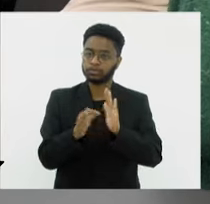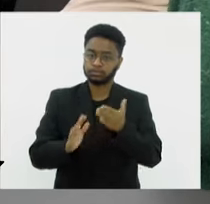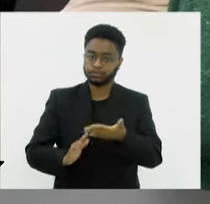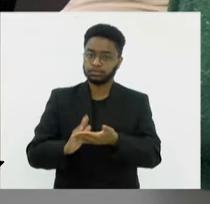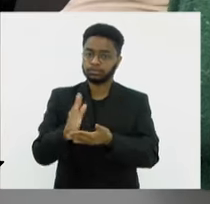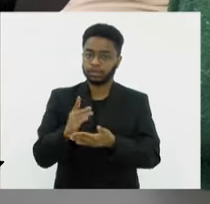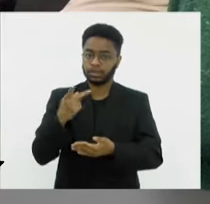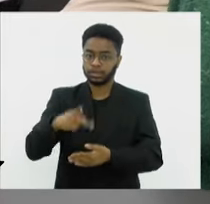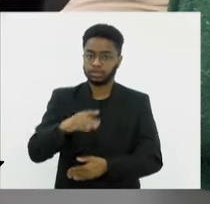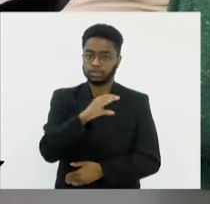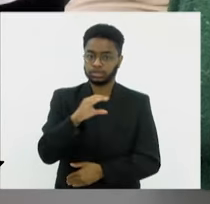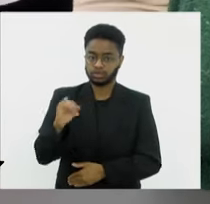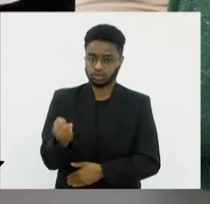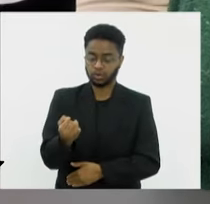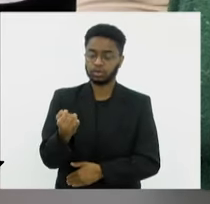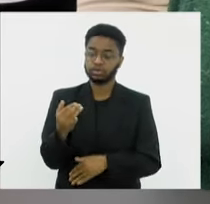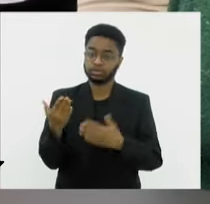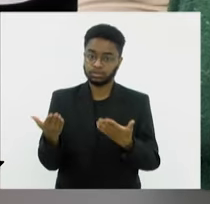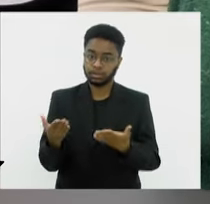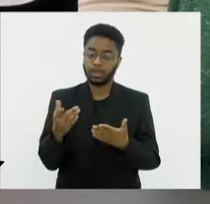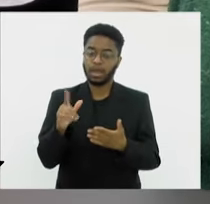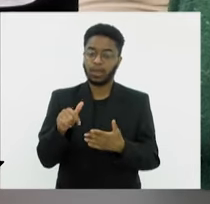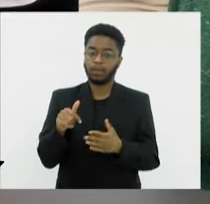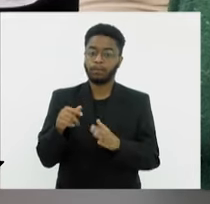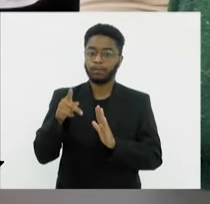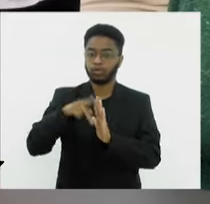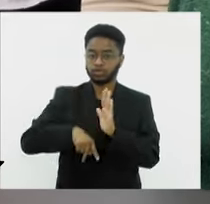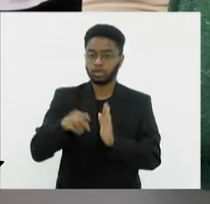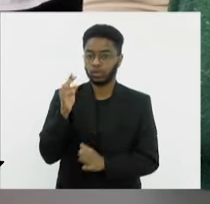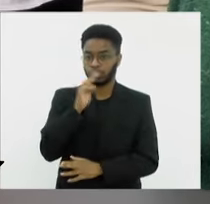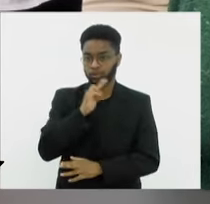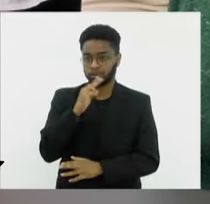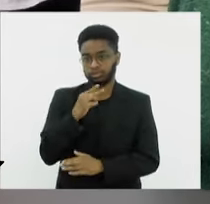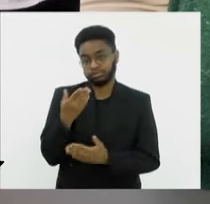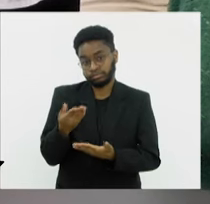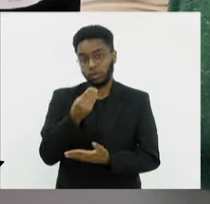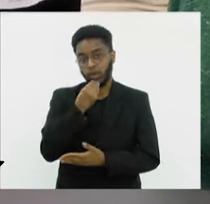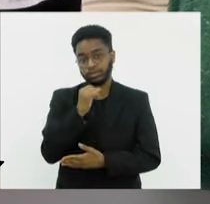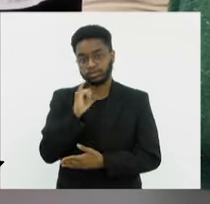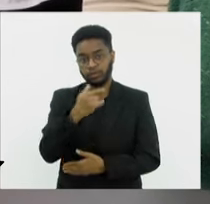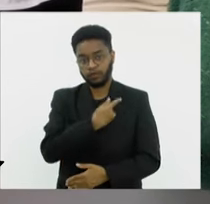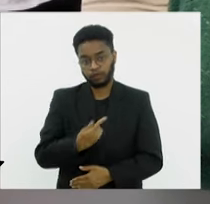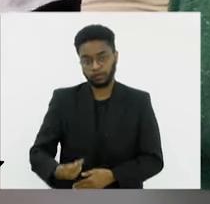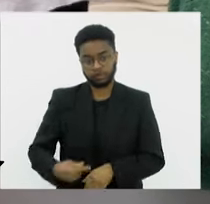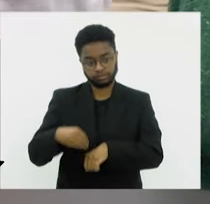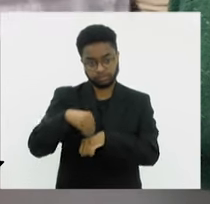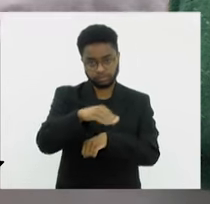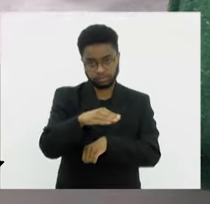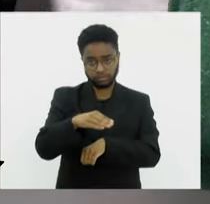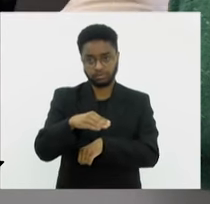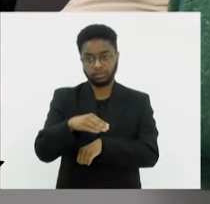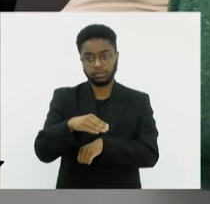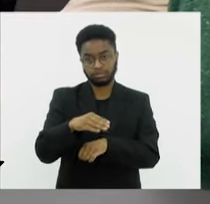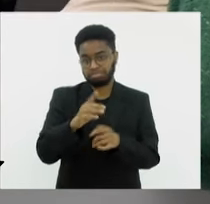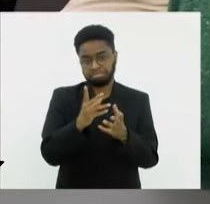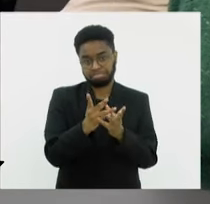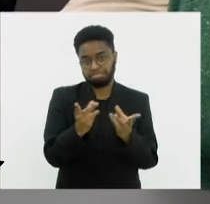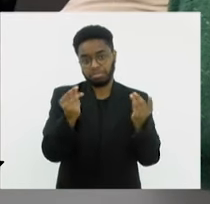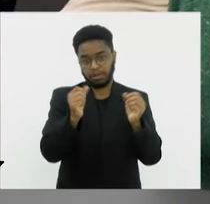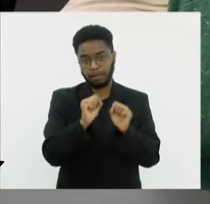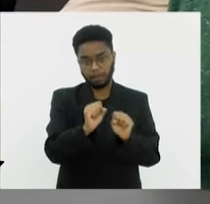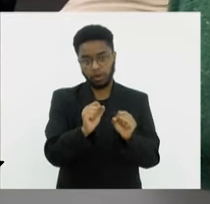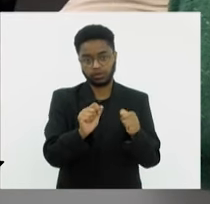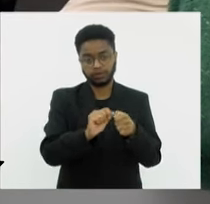Justiça dado em plenário num projeto em regime de urgência. É claro que, quando é do governo a mensagem, a questão do vício de iniciativa é sanada.